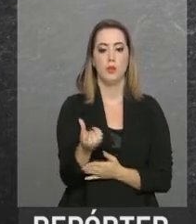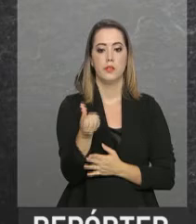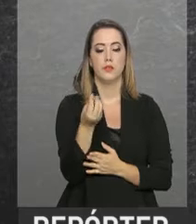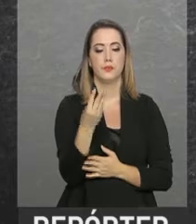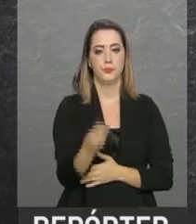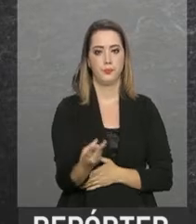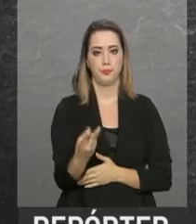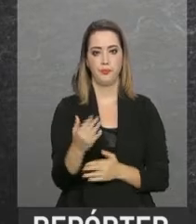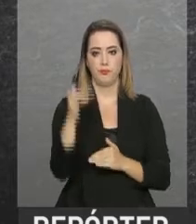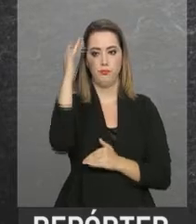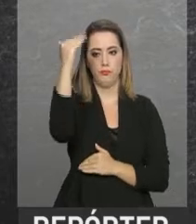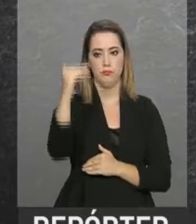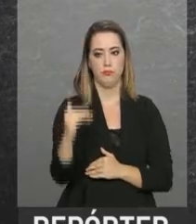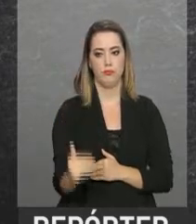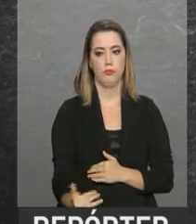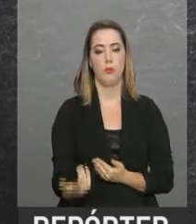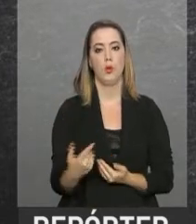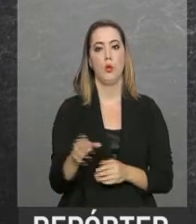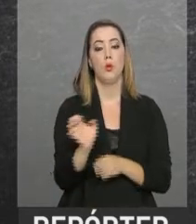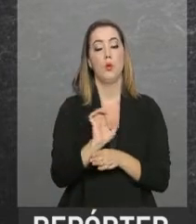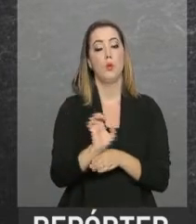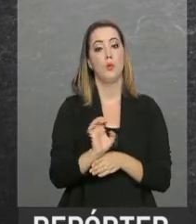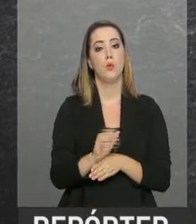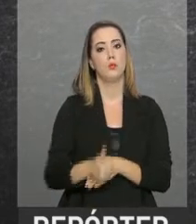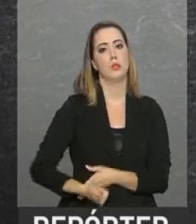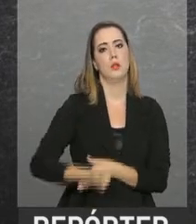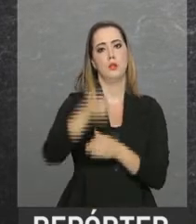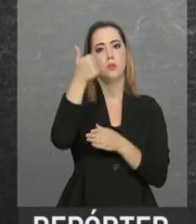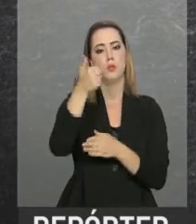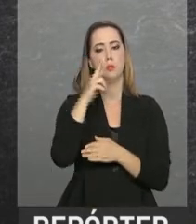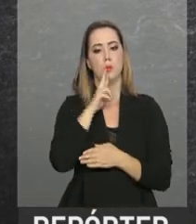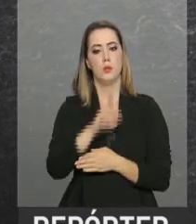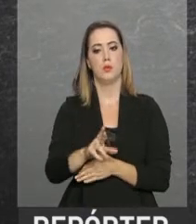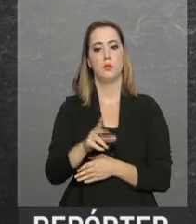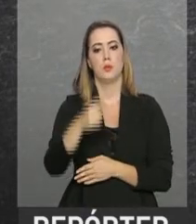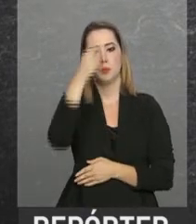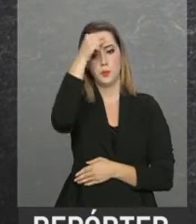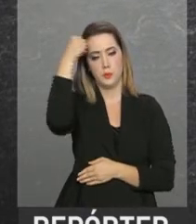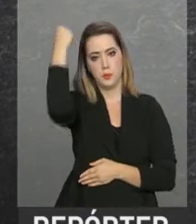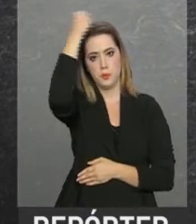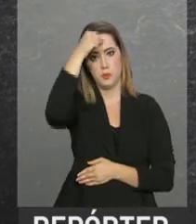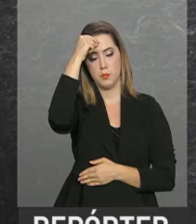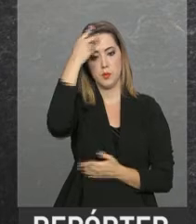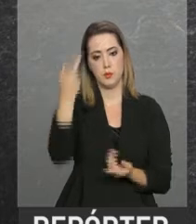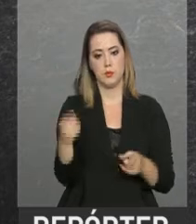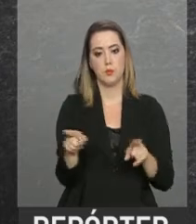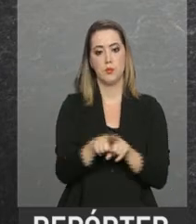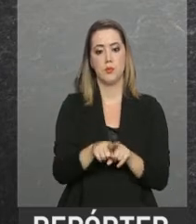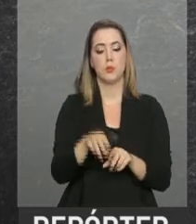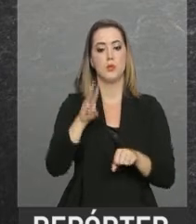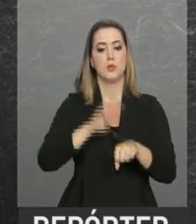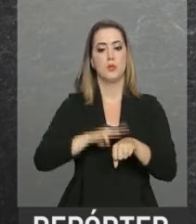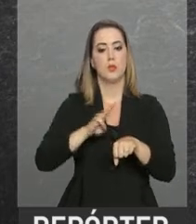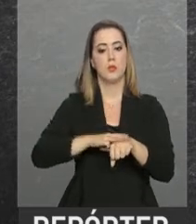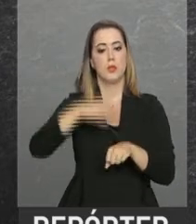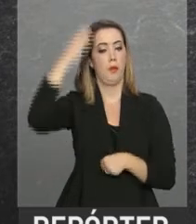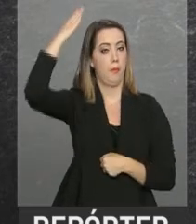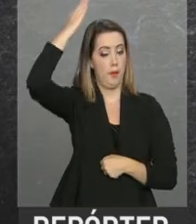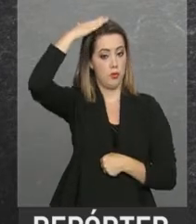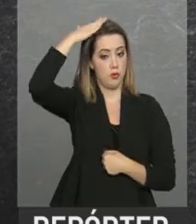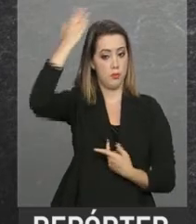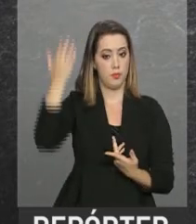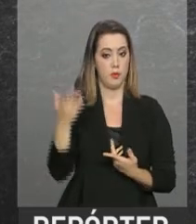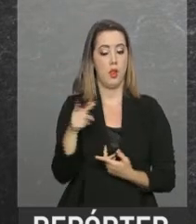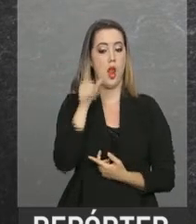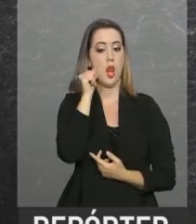ranking mundial o estado com melhor desempenho em ciências e leitura foi o espírito santo em matemática o paraná já alagoas teve o